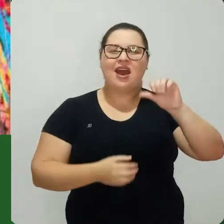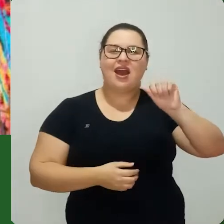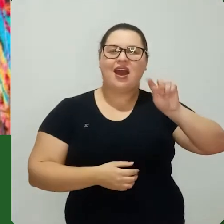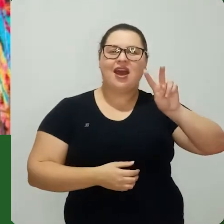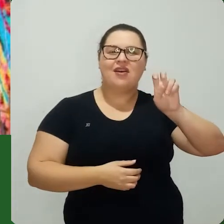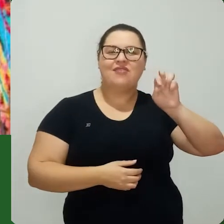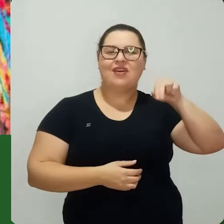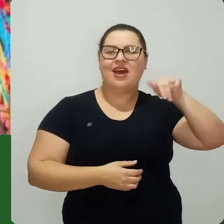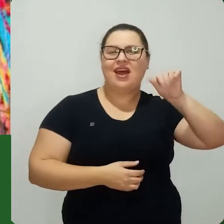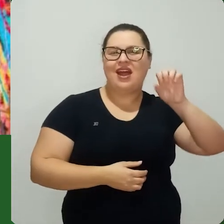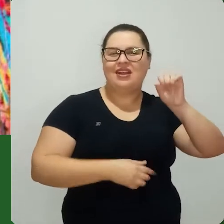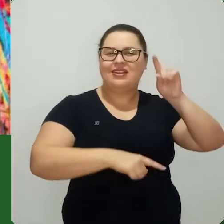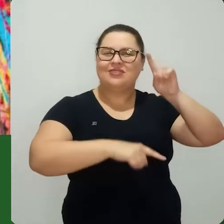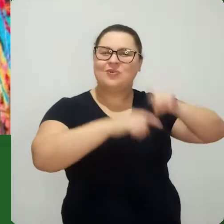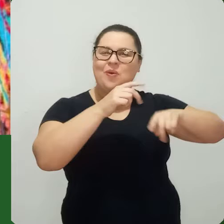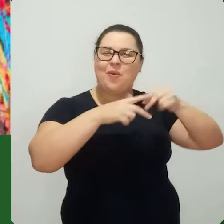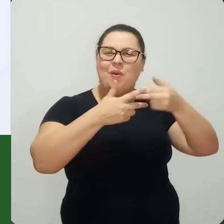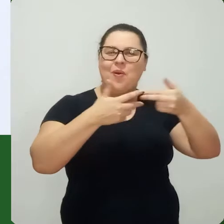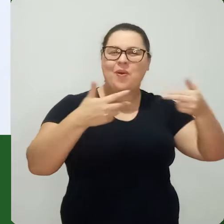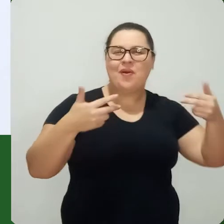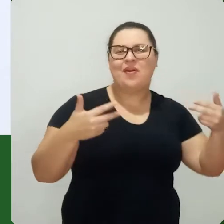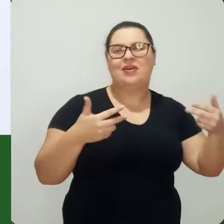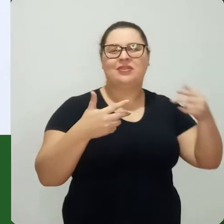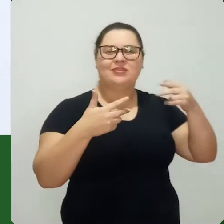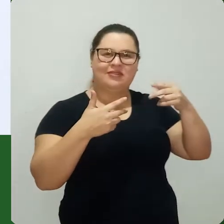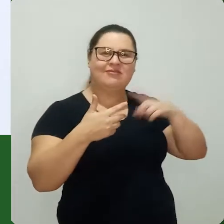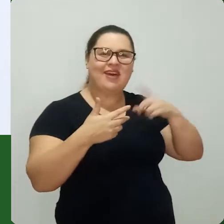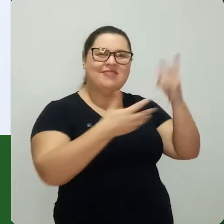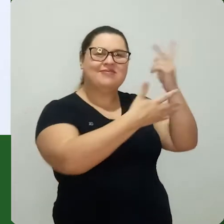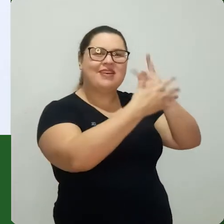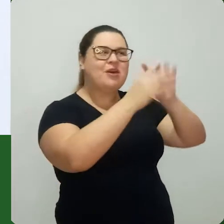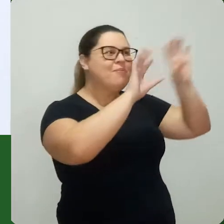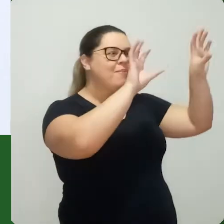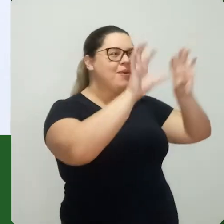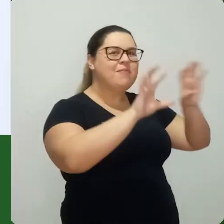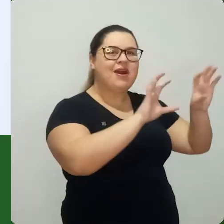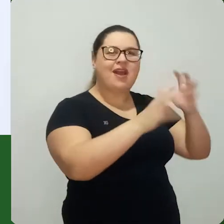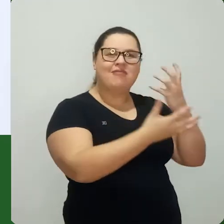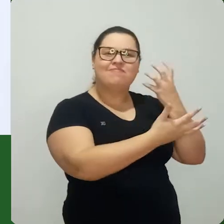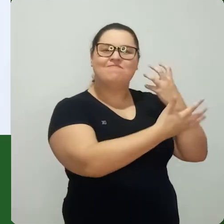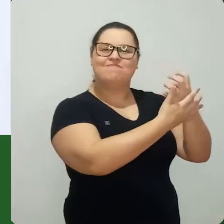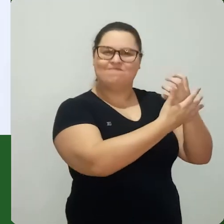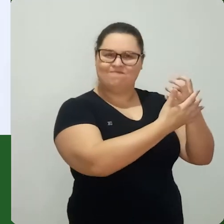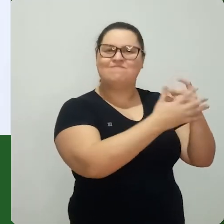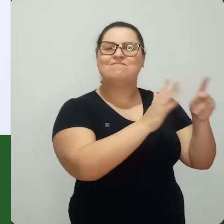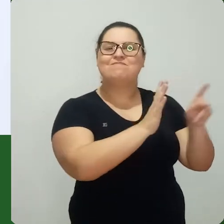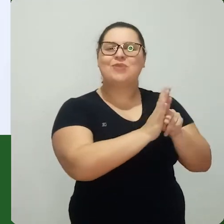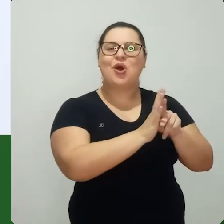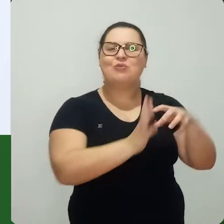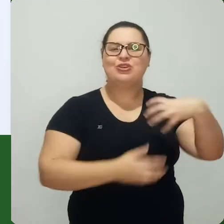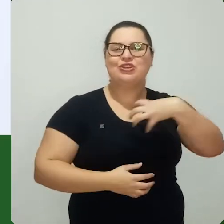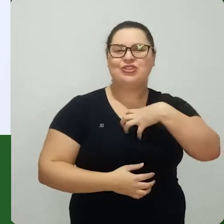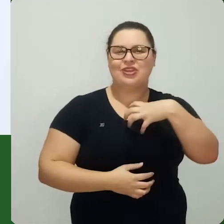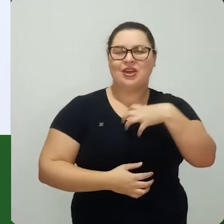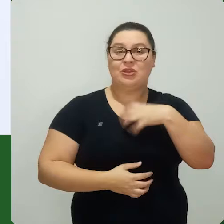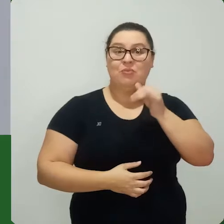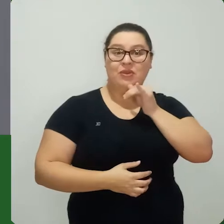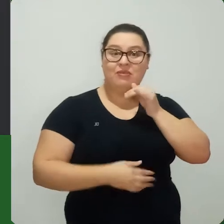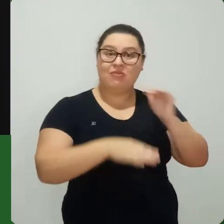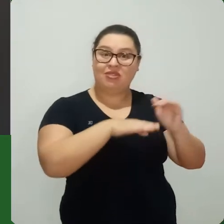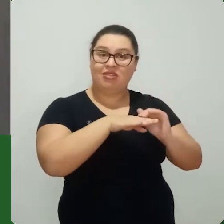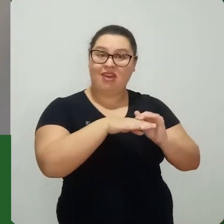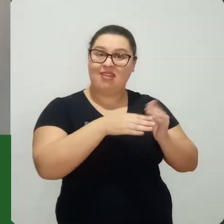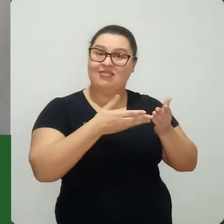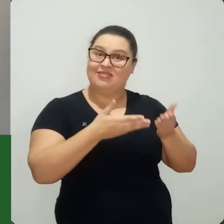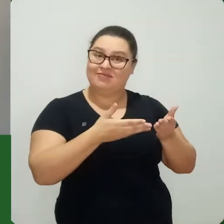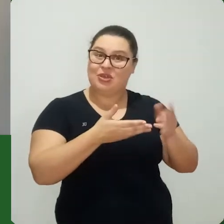coisa própria? Quem aí tem um All-Star intacto, que nunca foi riscado? Difícil, né? Ainda mais na nossa área.